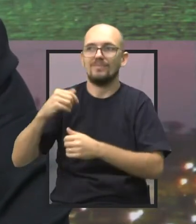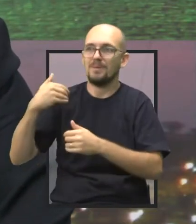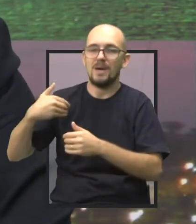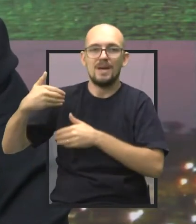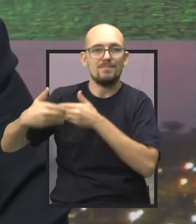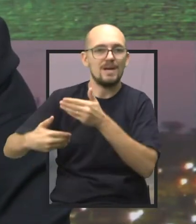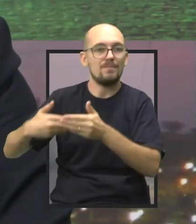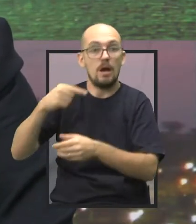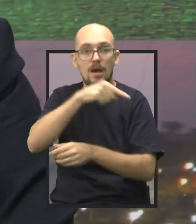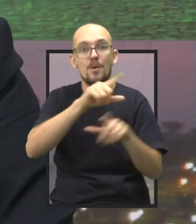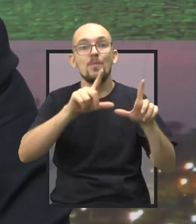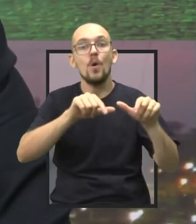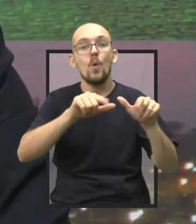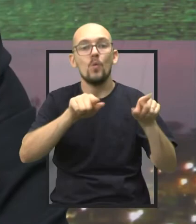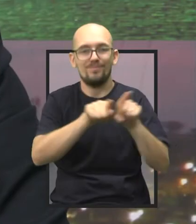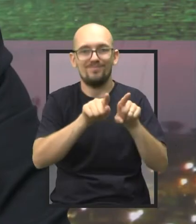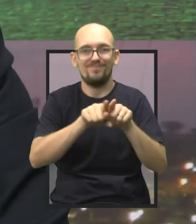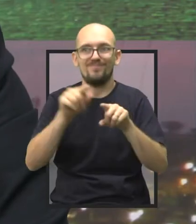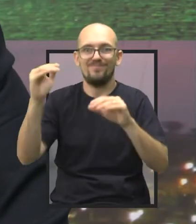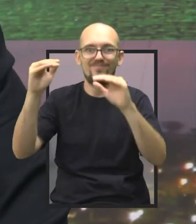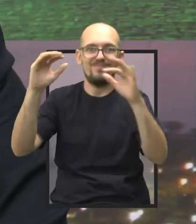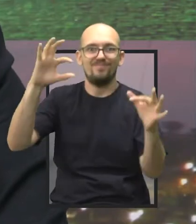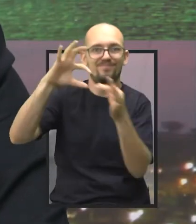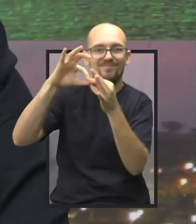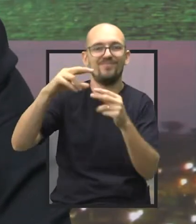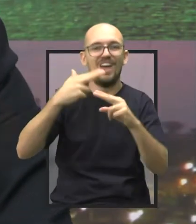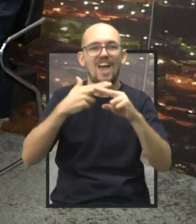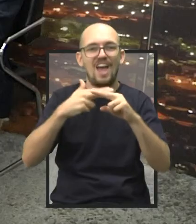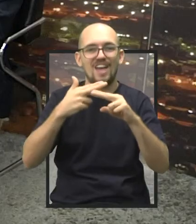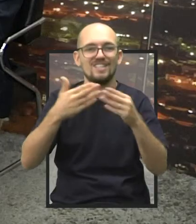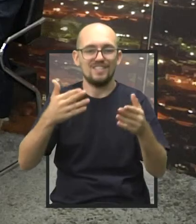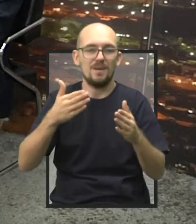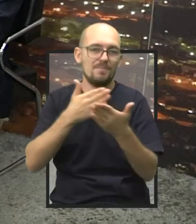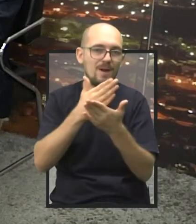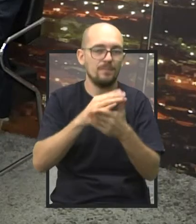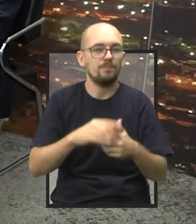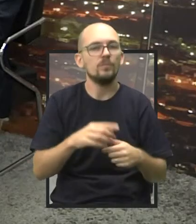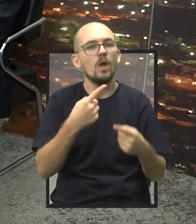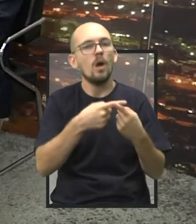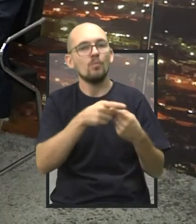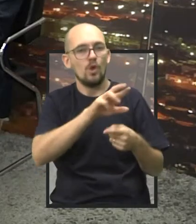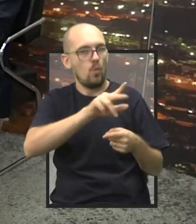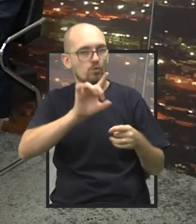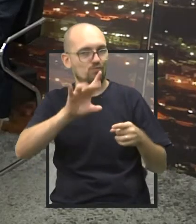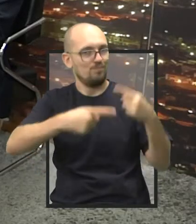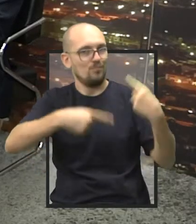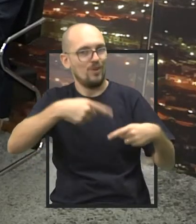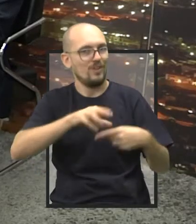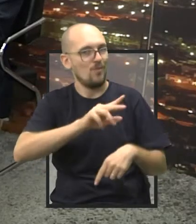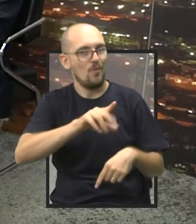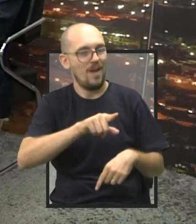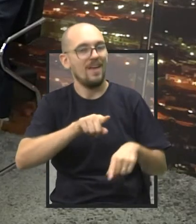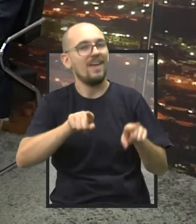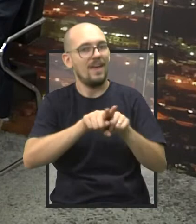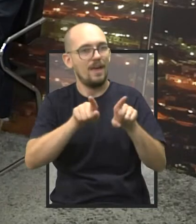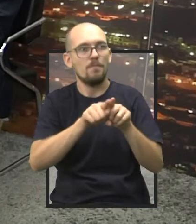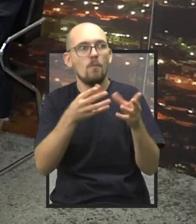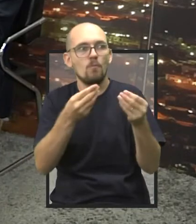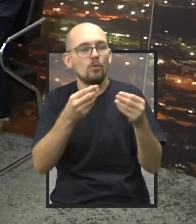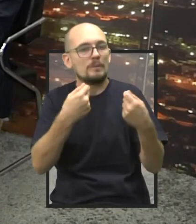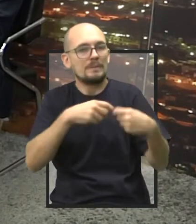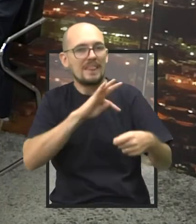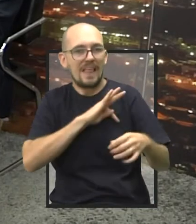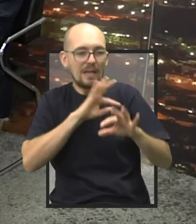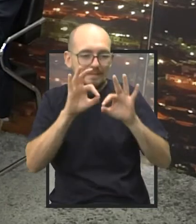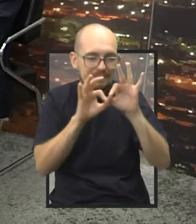aqui em Bauru, com relação à superintendência da Caixa. É. Porque também não é só uma questão política, né? Não. É uma questão bastante técnica